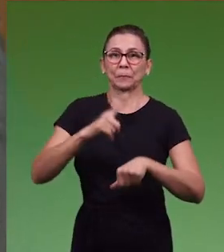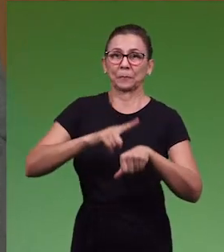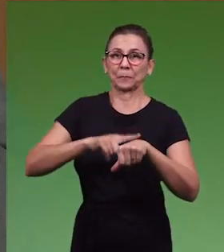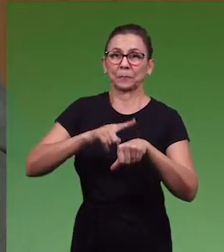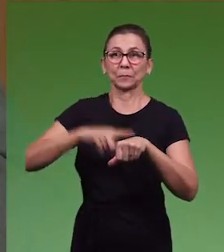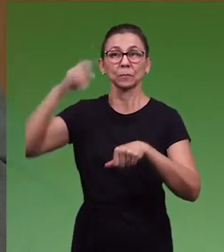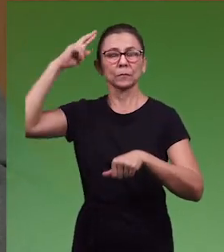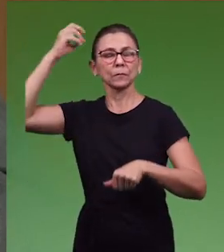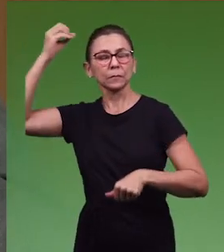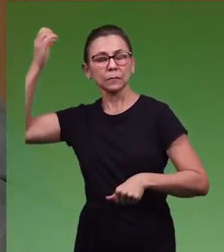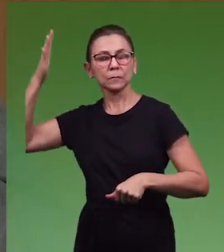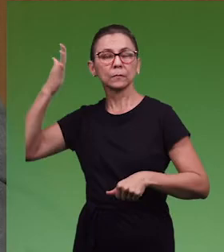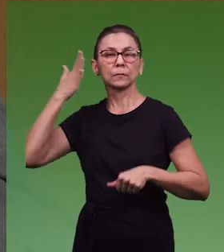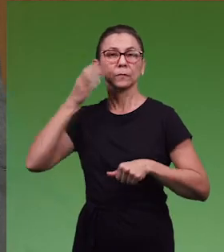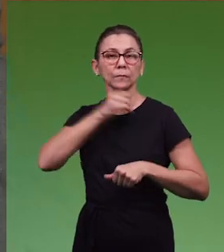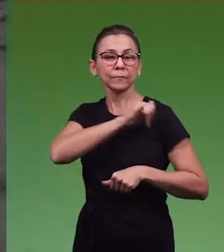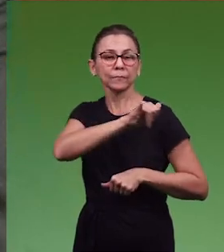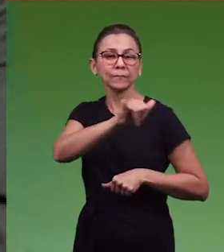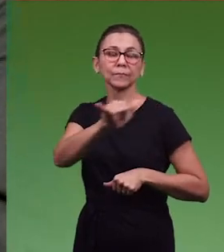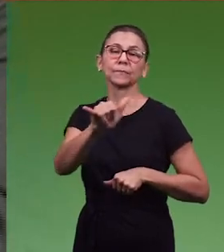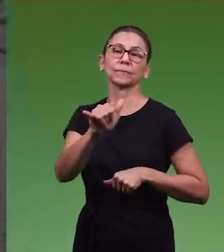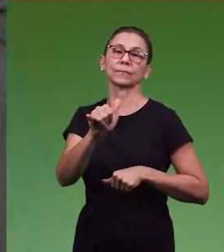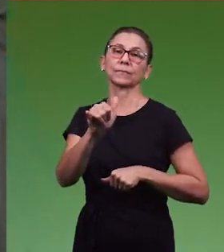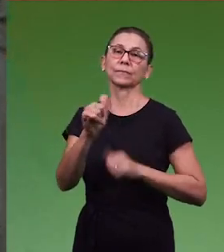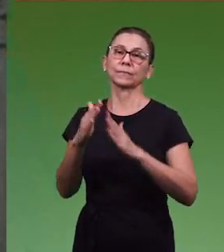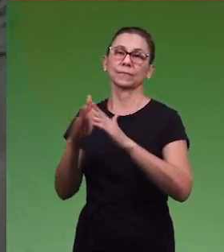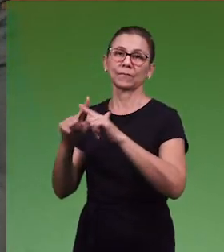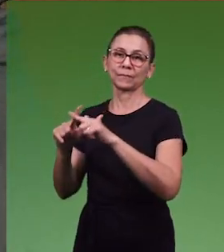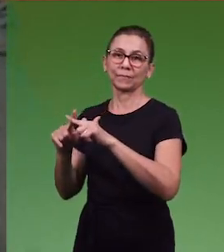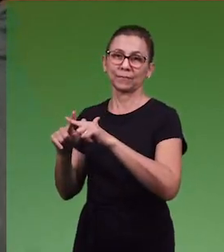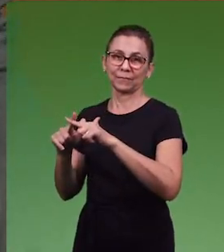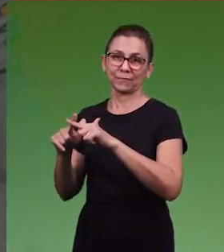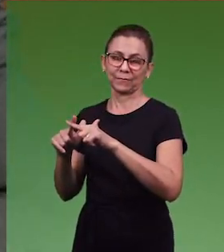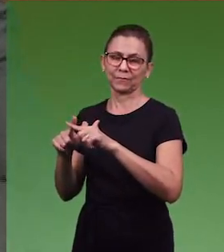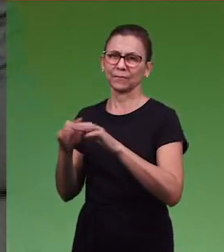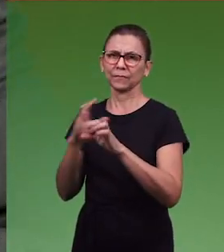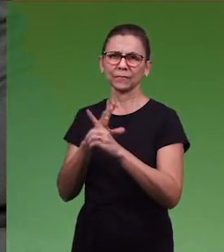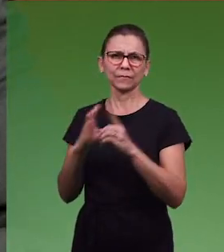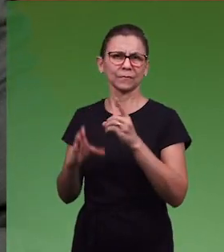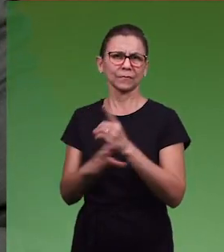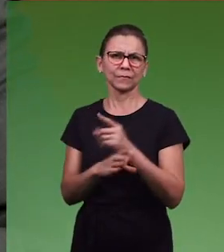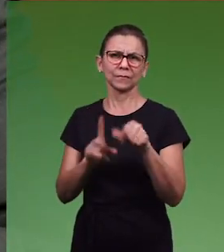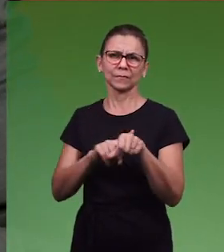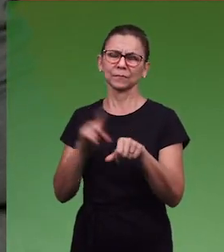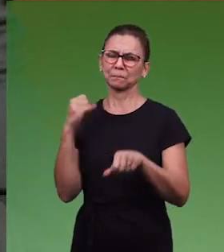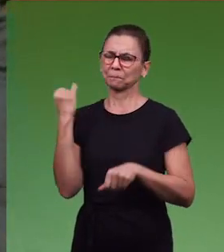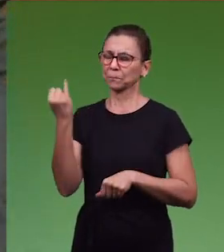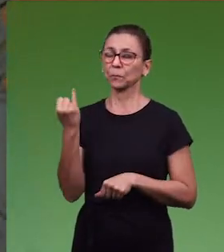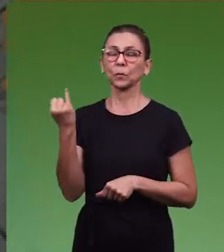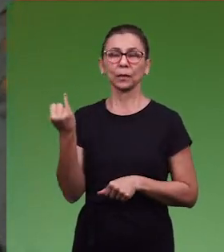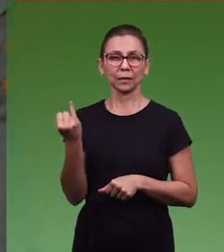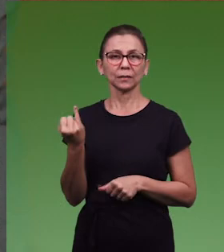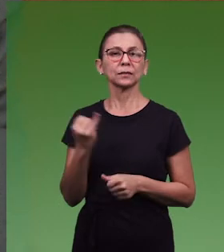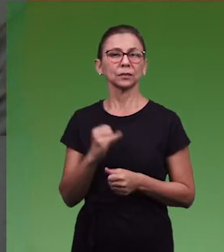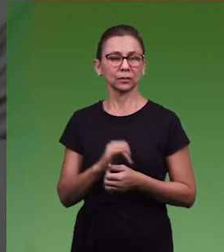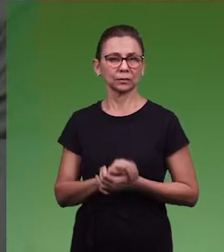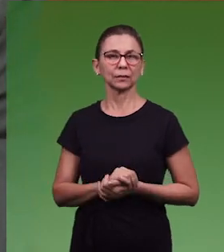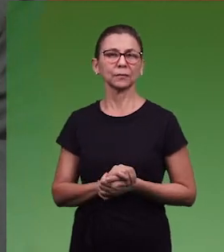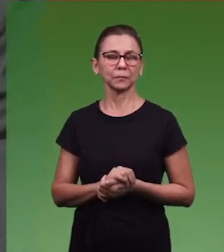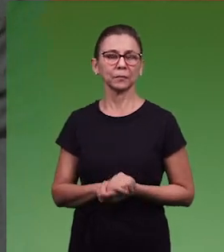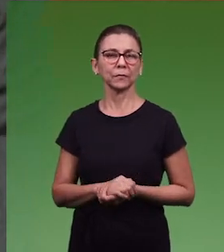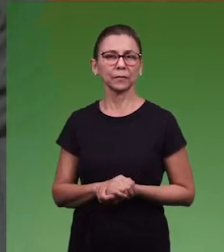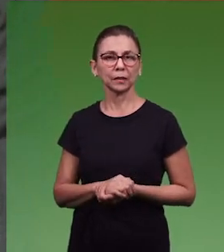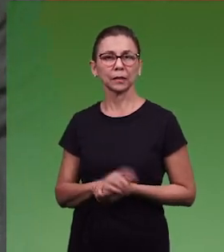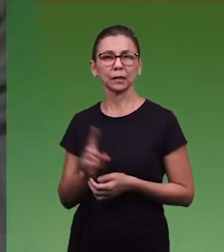se revela à igreja. Então, o culto é um momento muito importante para a igreja. Então, a igreja ela